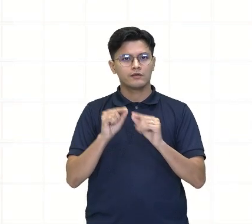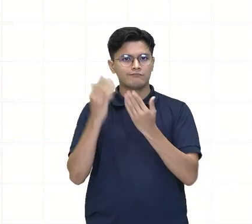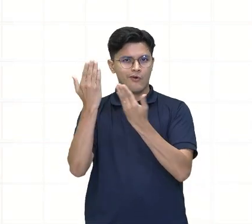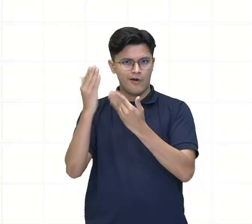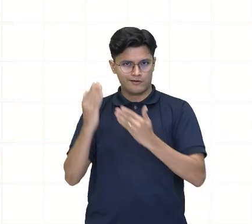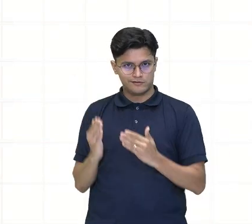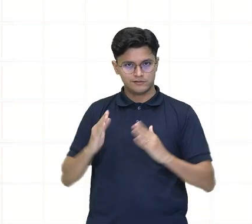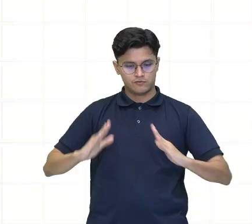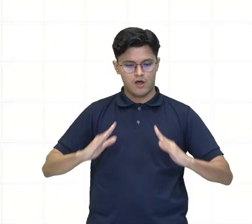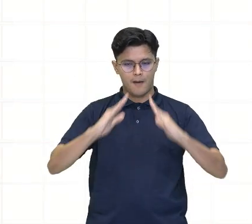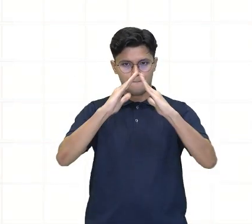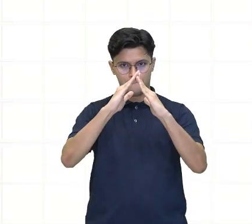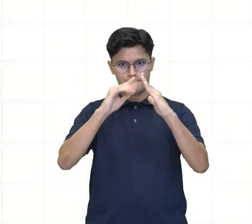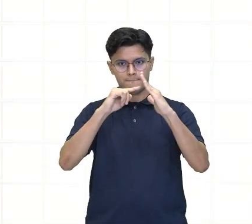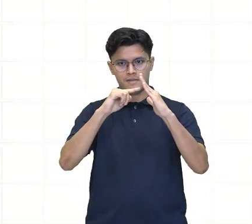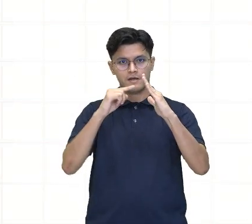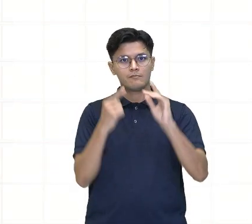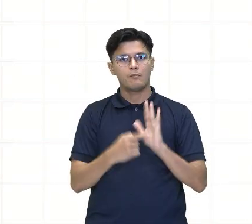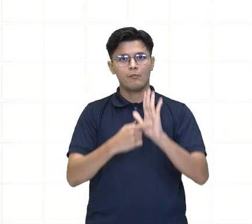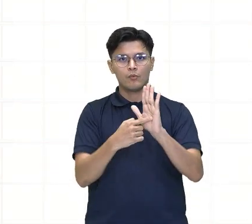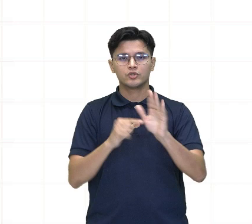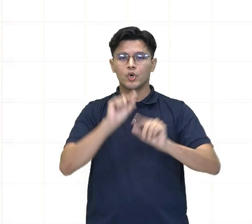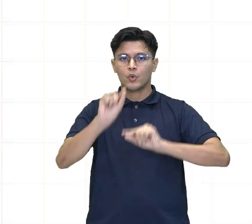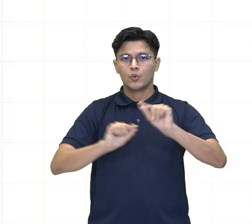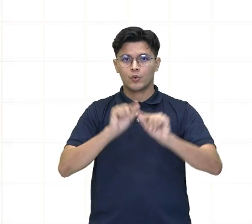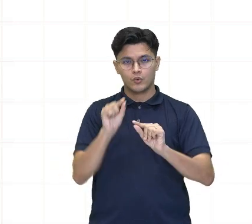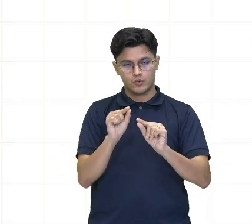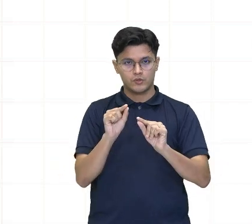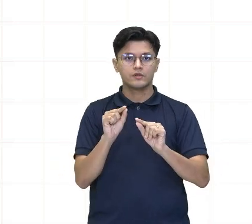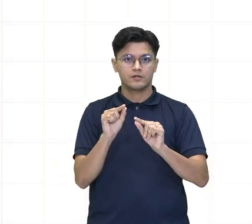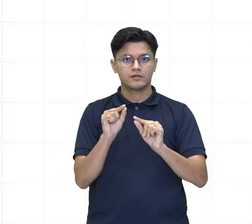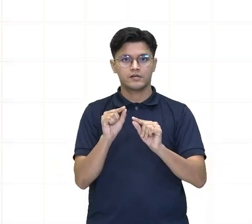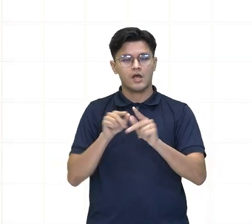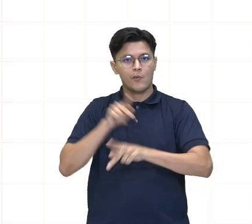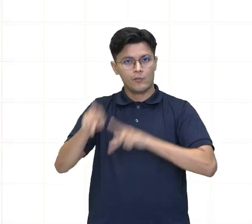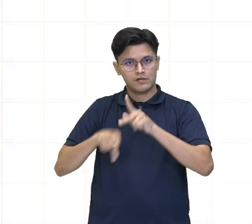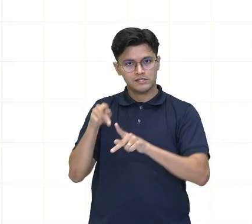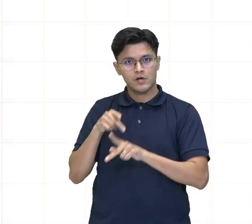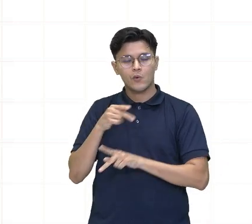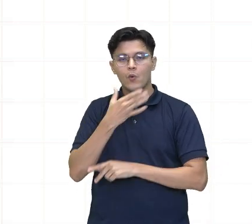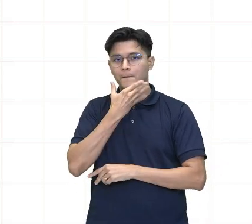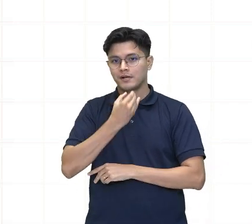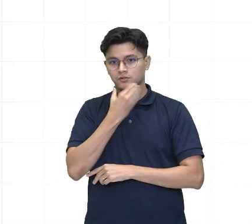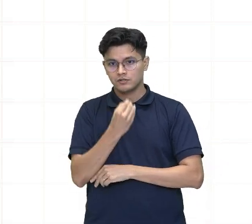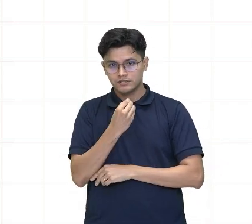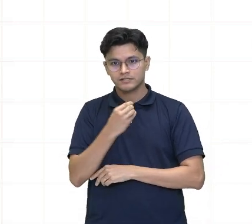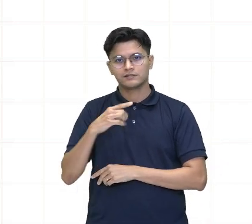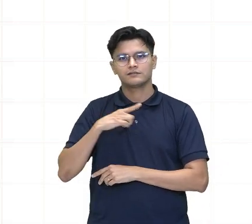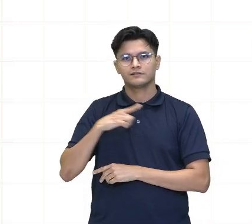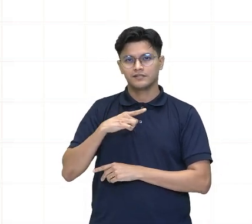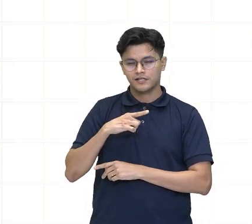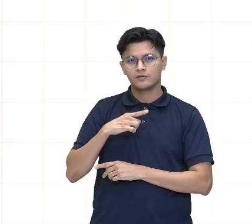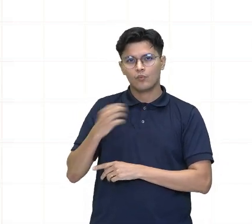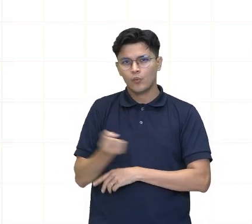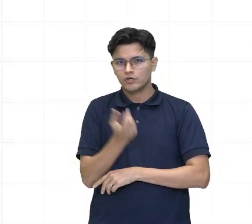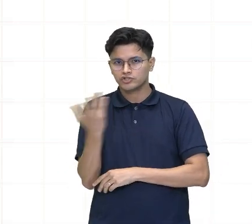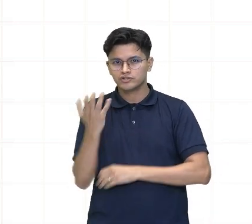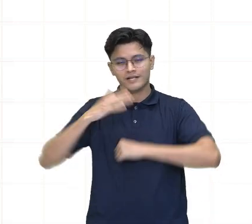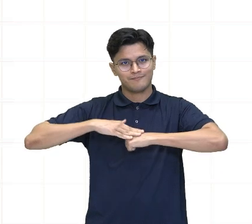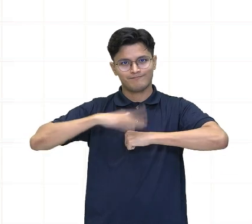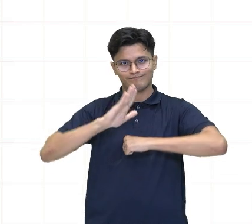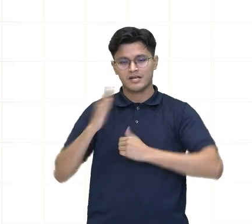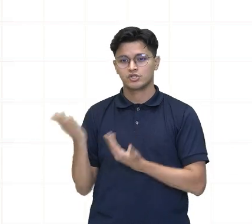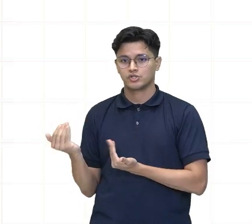olha, ela exibiu um padrão demográfico mais jovem, né? Então, ali, se a gente for comparar qual